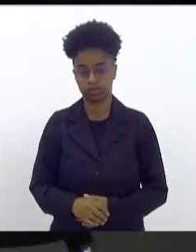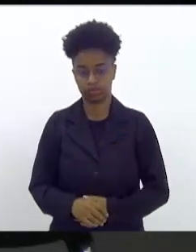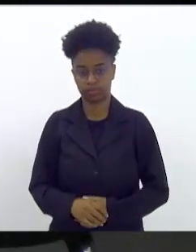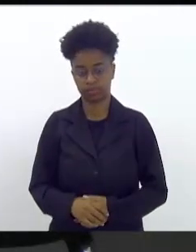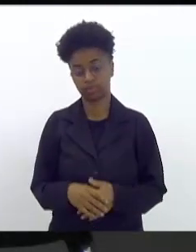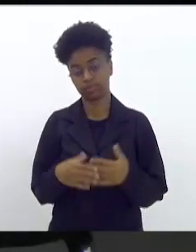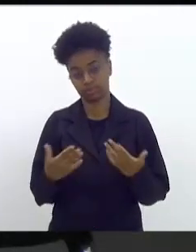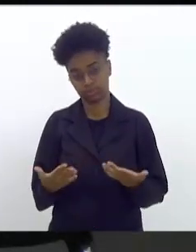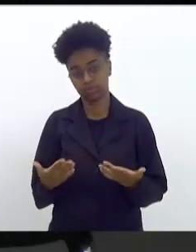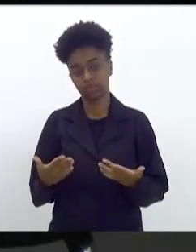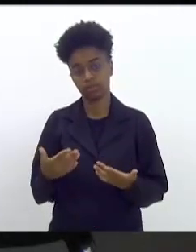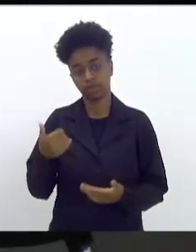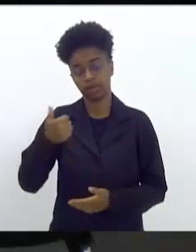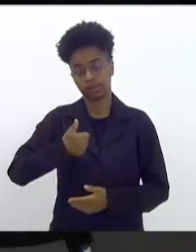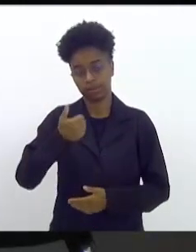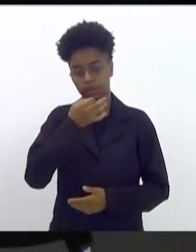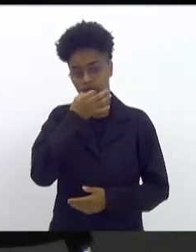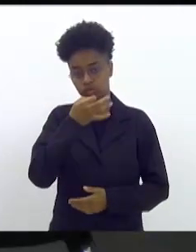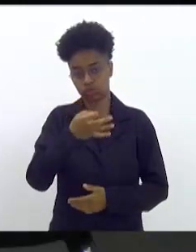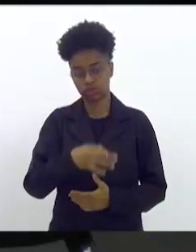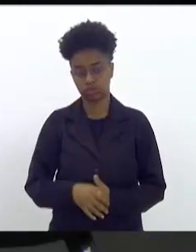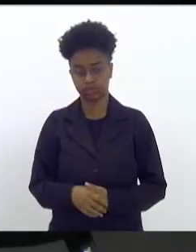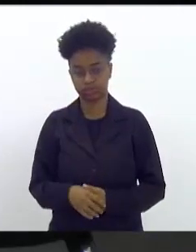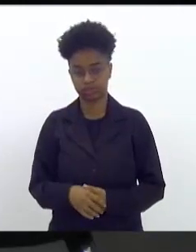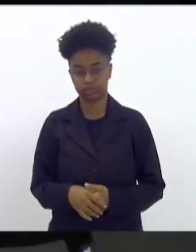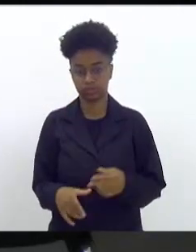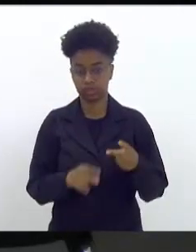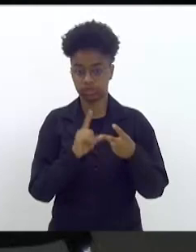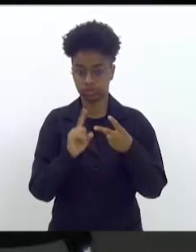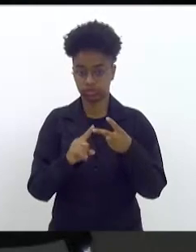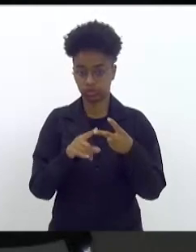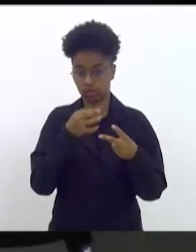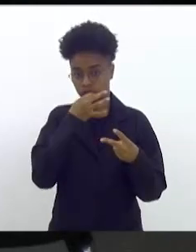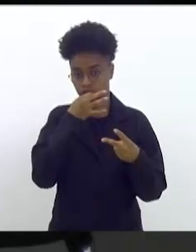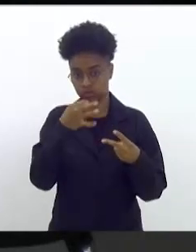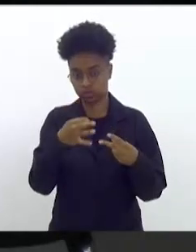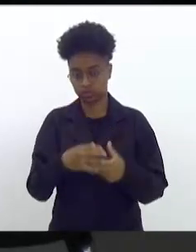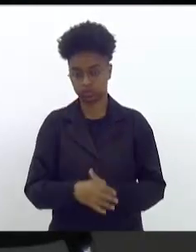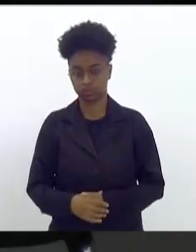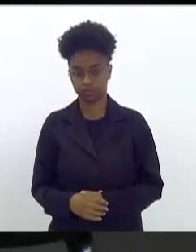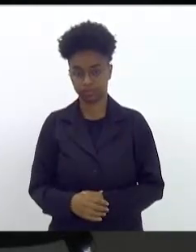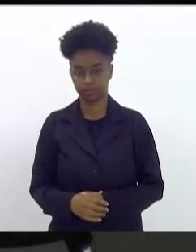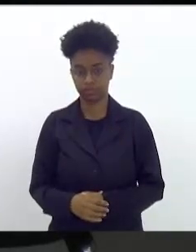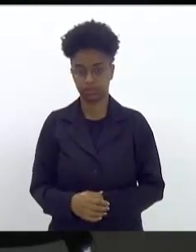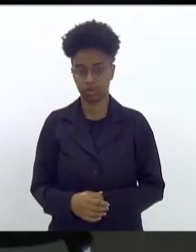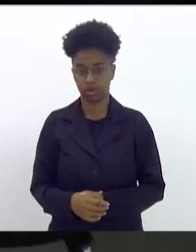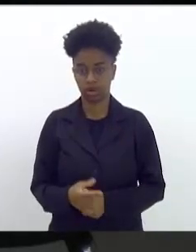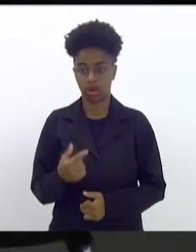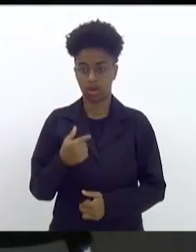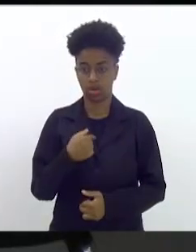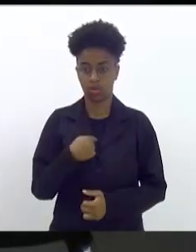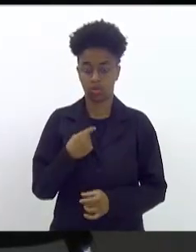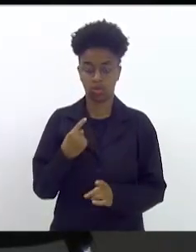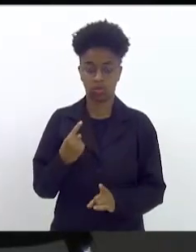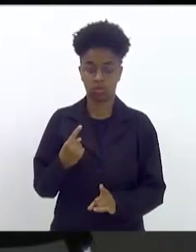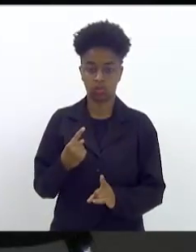Essa é a primeira sugestão. E a segunda é que eu não encontrei aqui nos